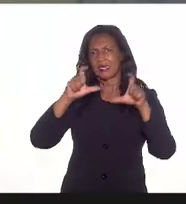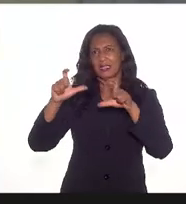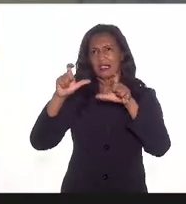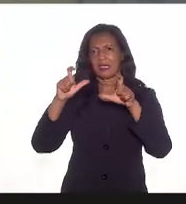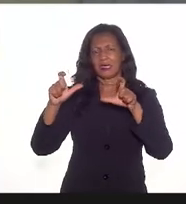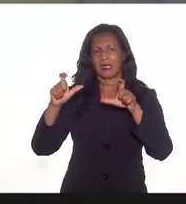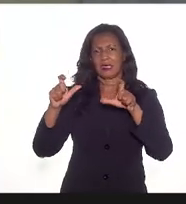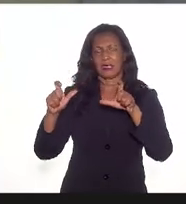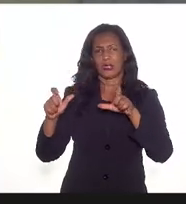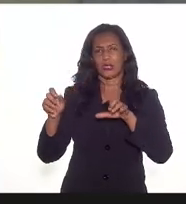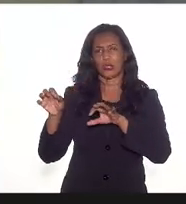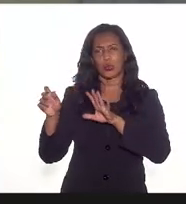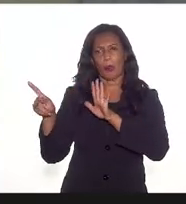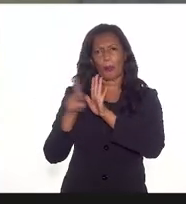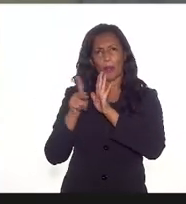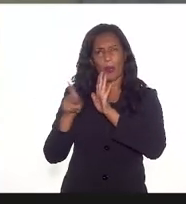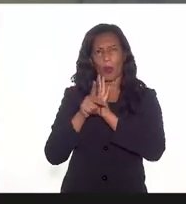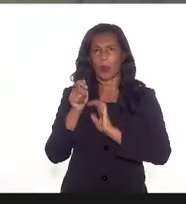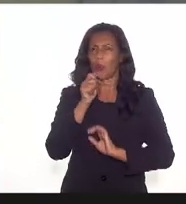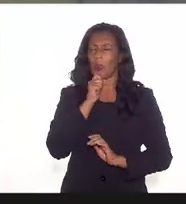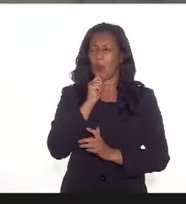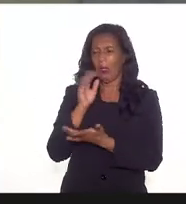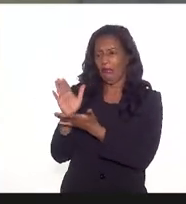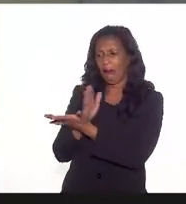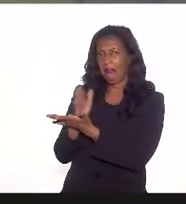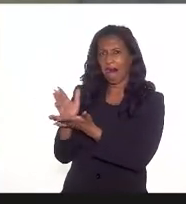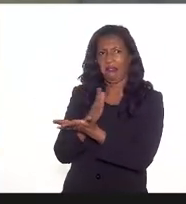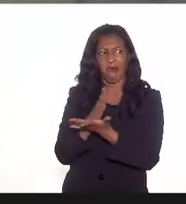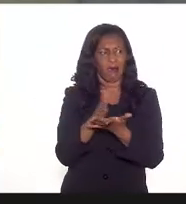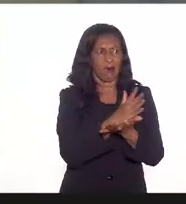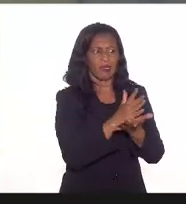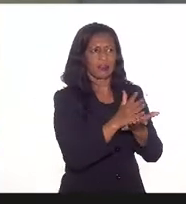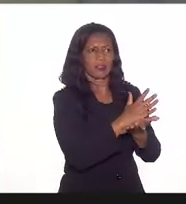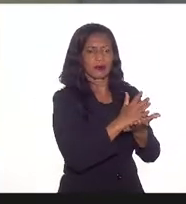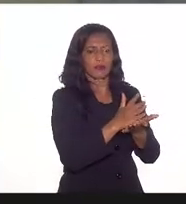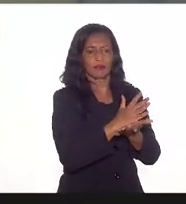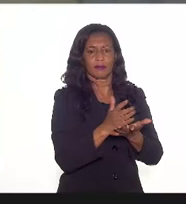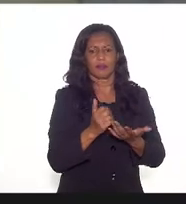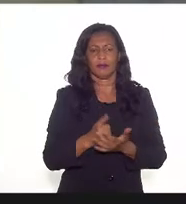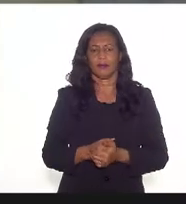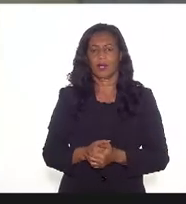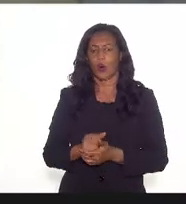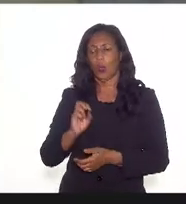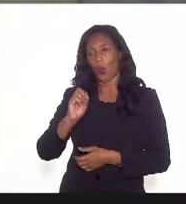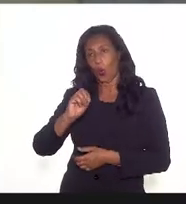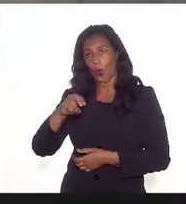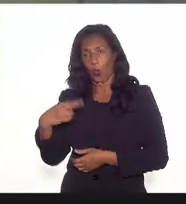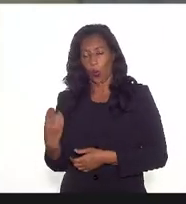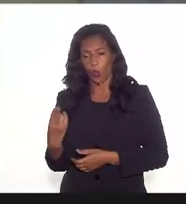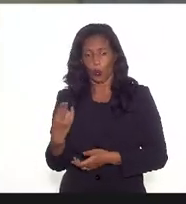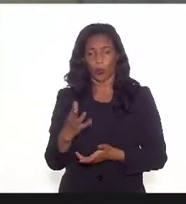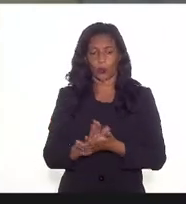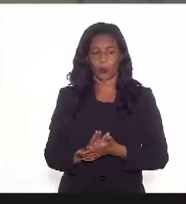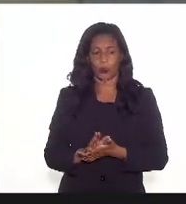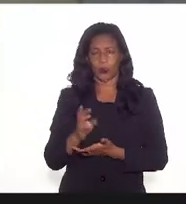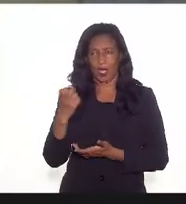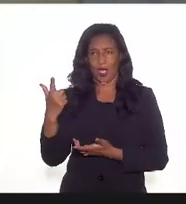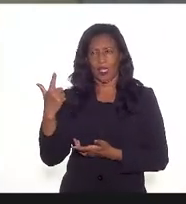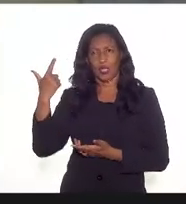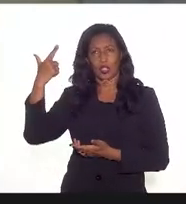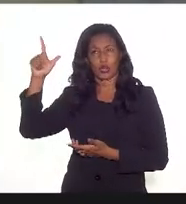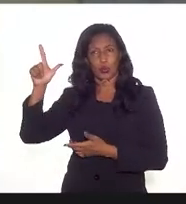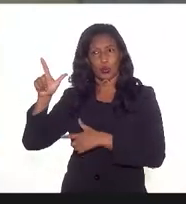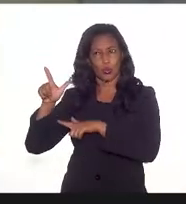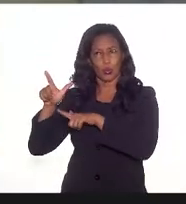eram os diretores e alguns comissionados que ou eram de algum outro setor